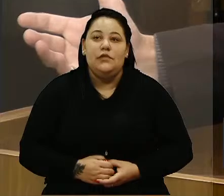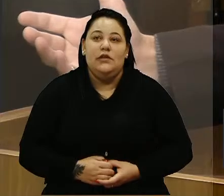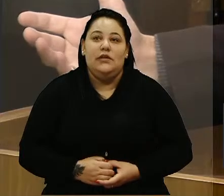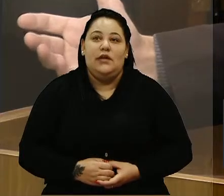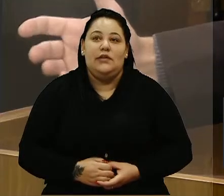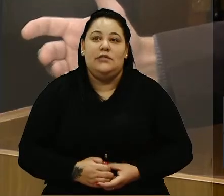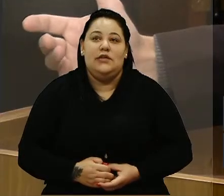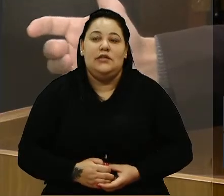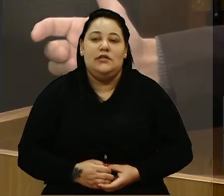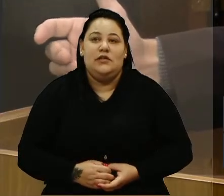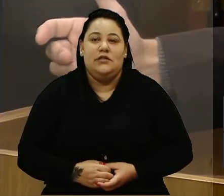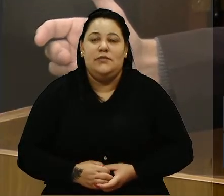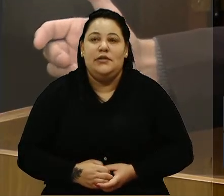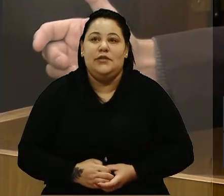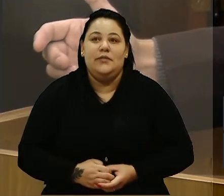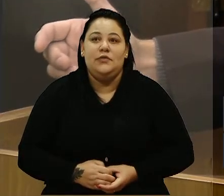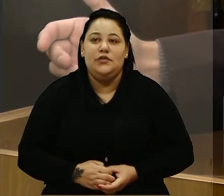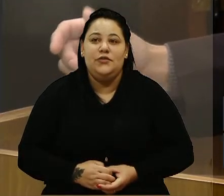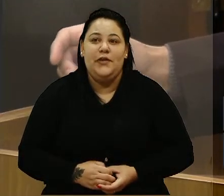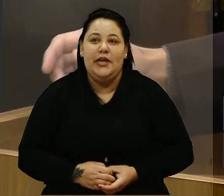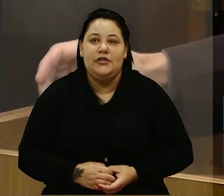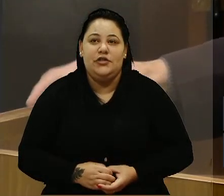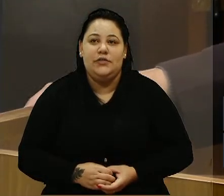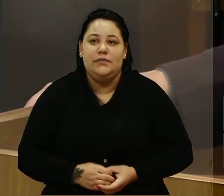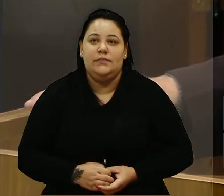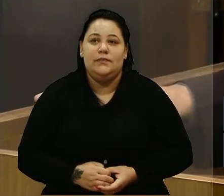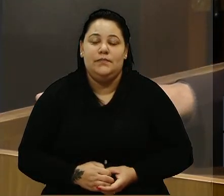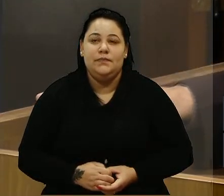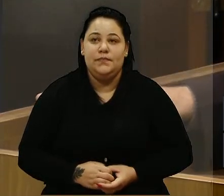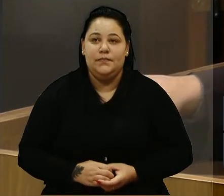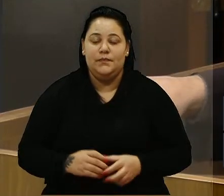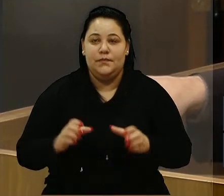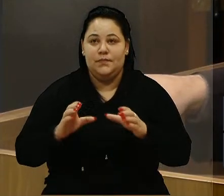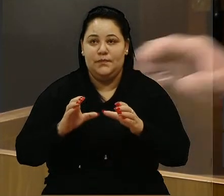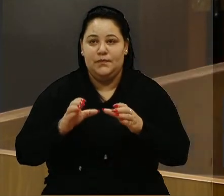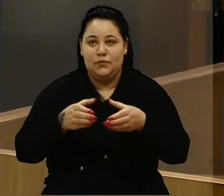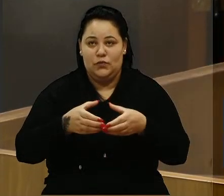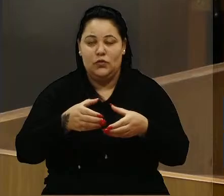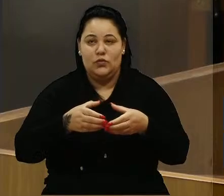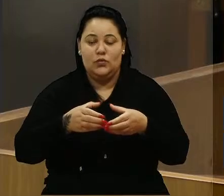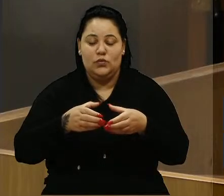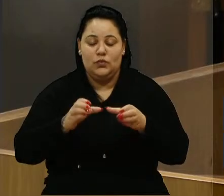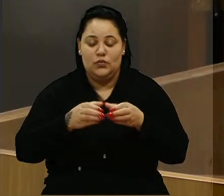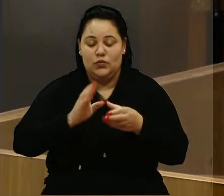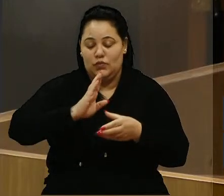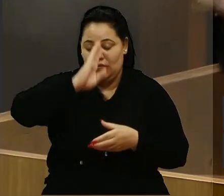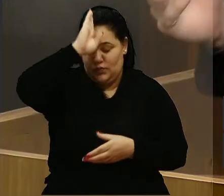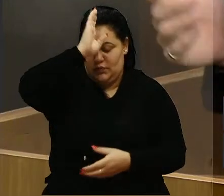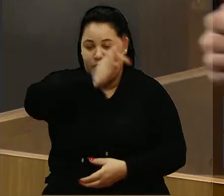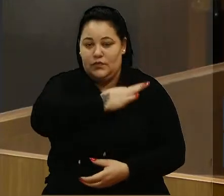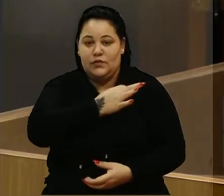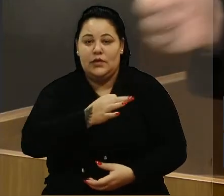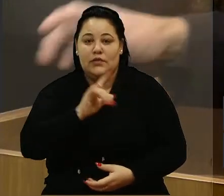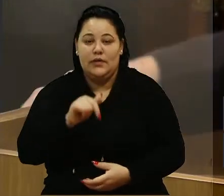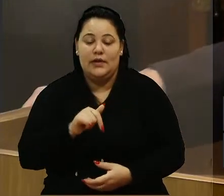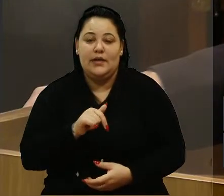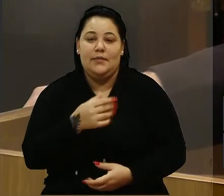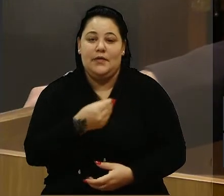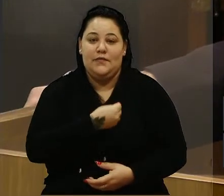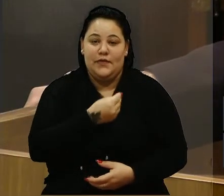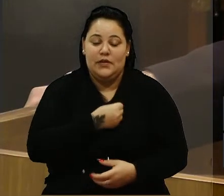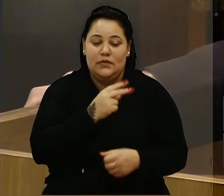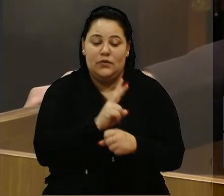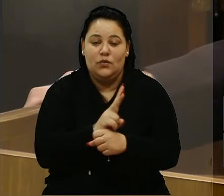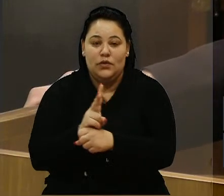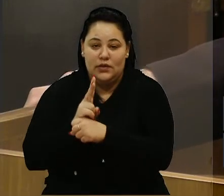Dos principais objetivos, né, do Corpo de Bombeiros Voluntários é a prevenção, os salvamentos, a proteção,